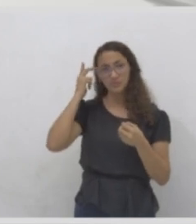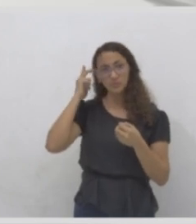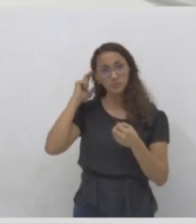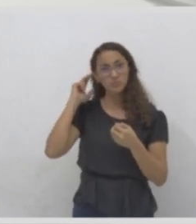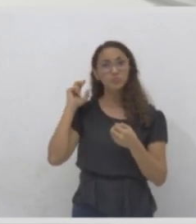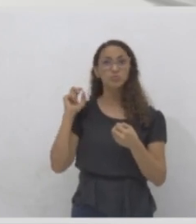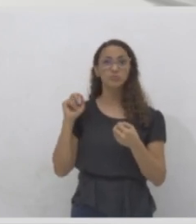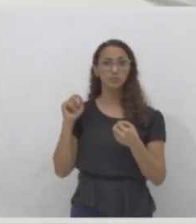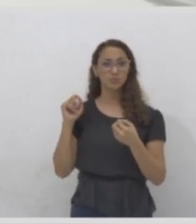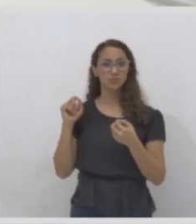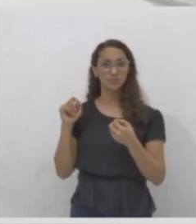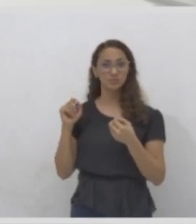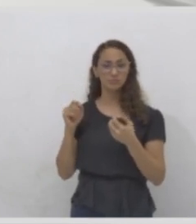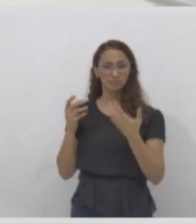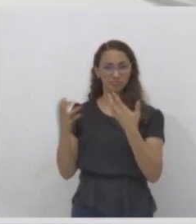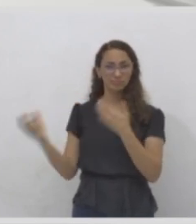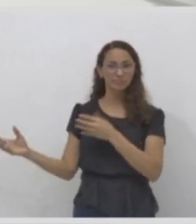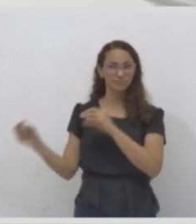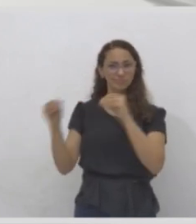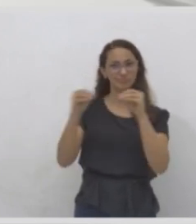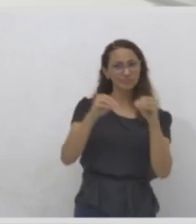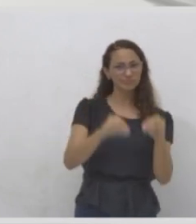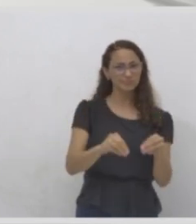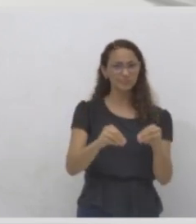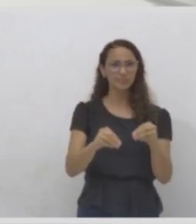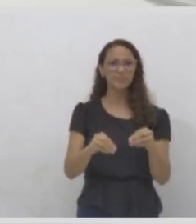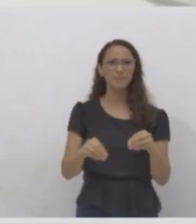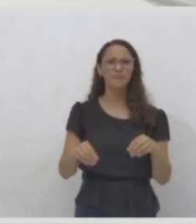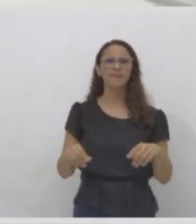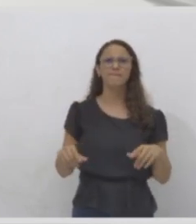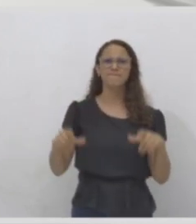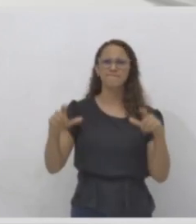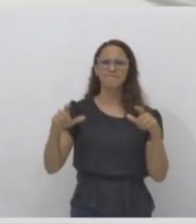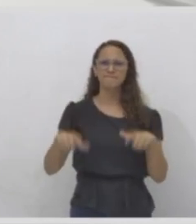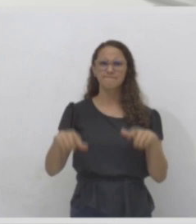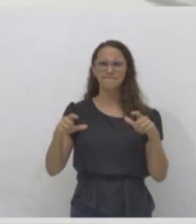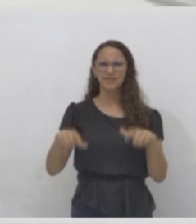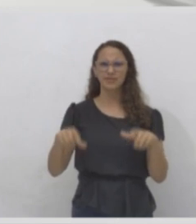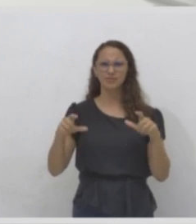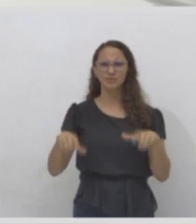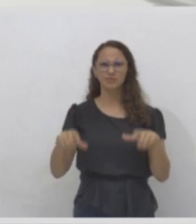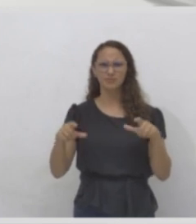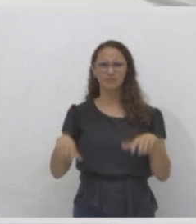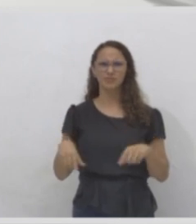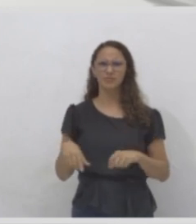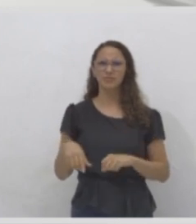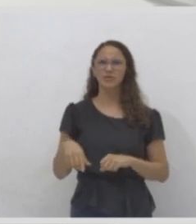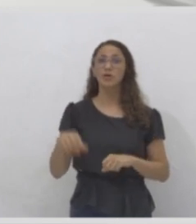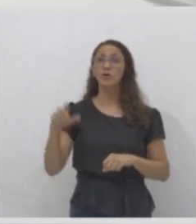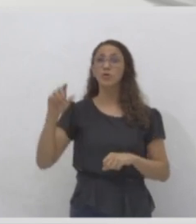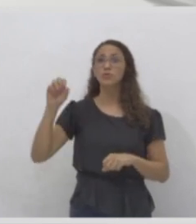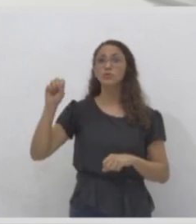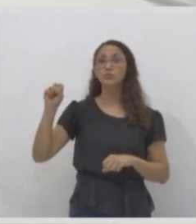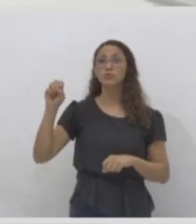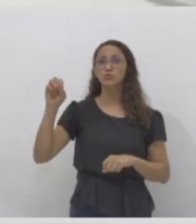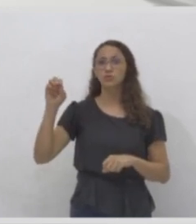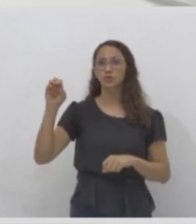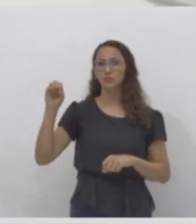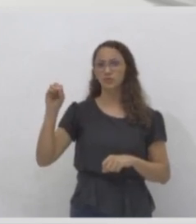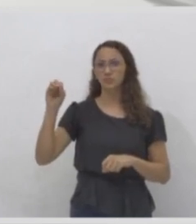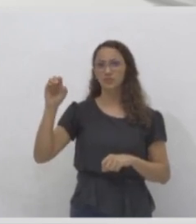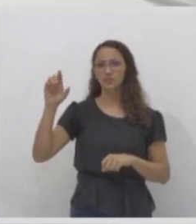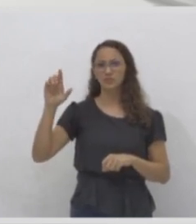uma foto antiga do Lauro Sodré. Todo mundo já ouviu falar do Lauro Sodré, né? Aquela escola maravilhosa que fica ali na